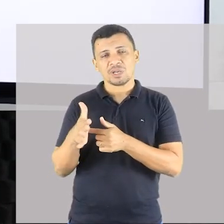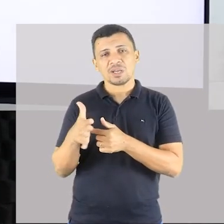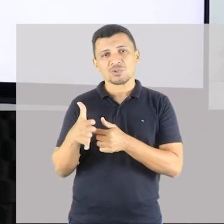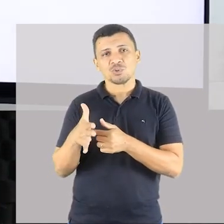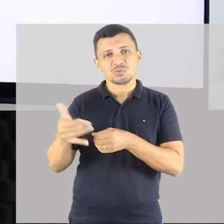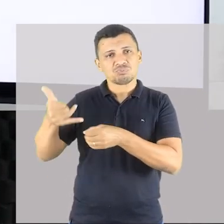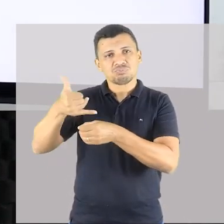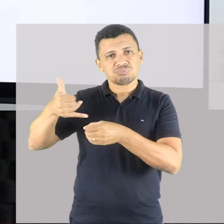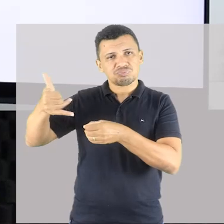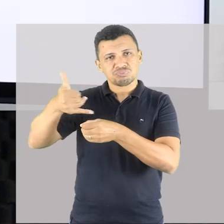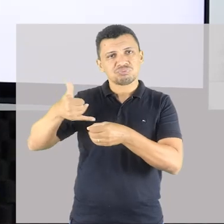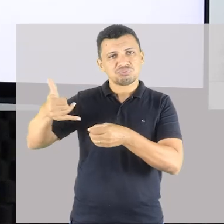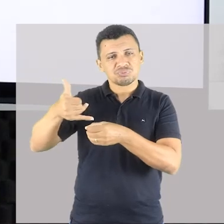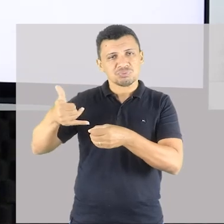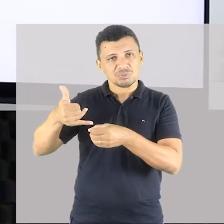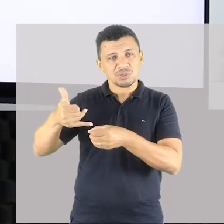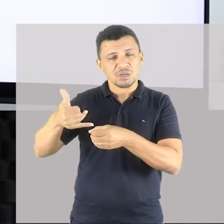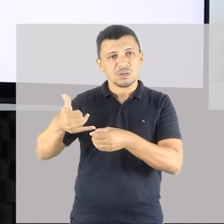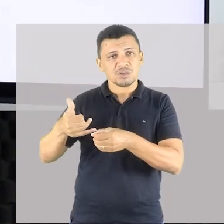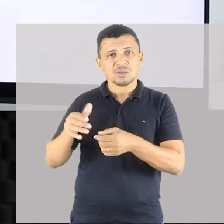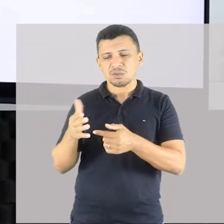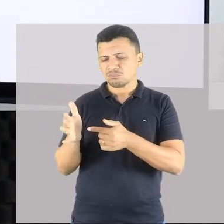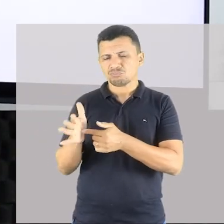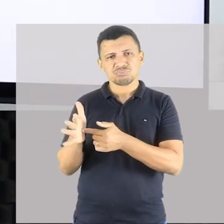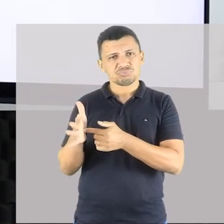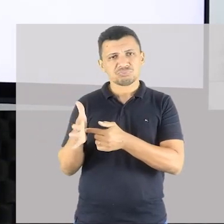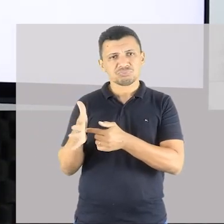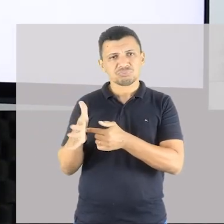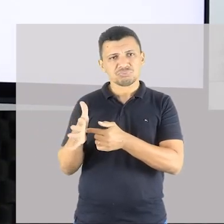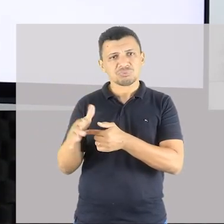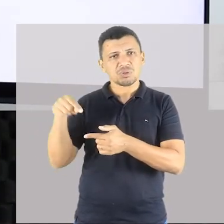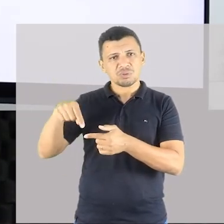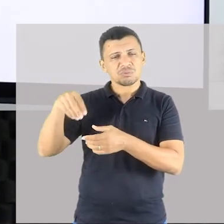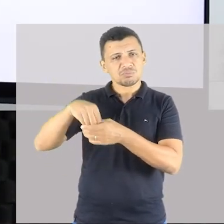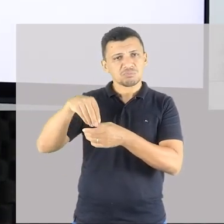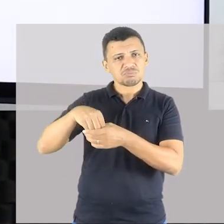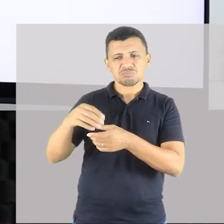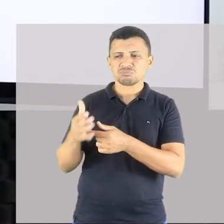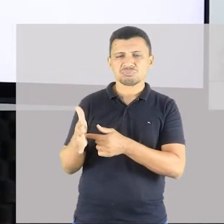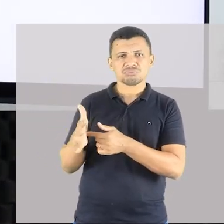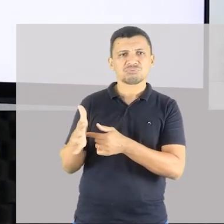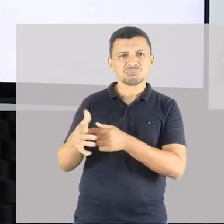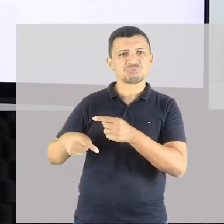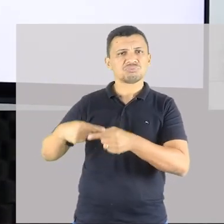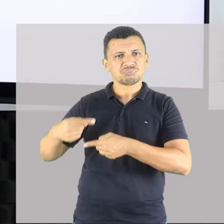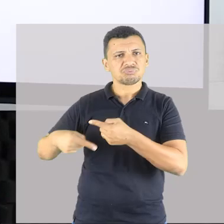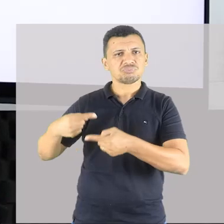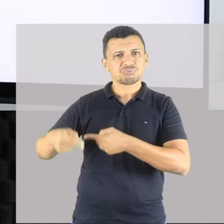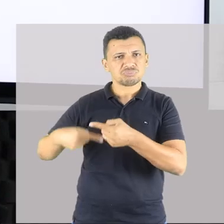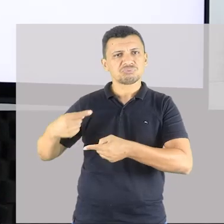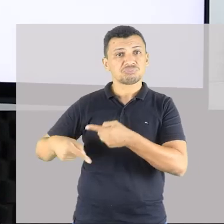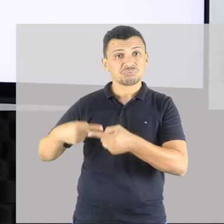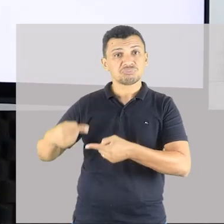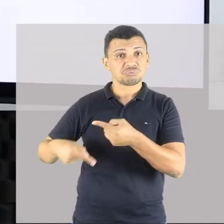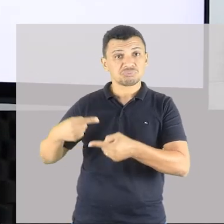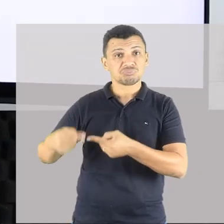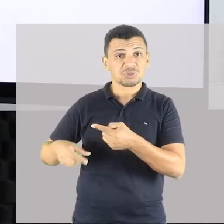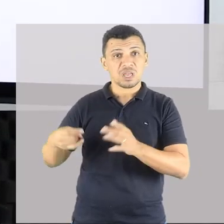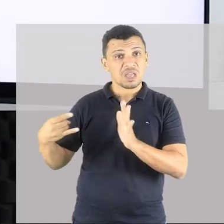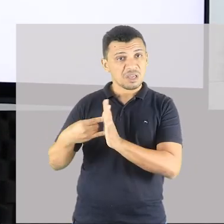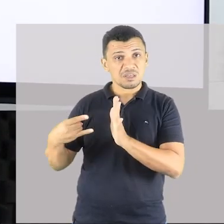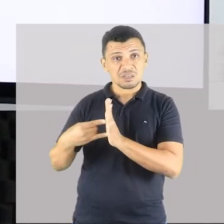Você liga lá, aí um motor de carro, um motor a combustão, vai girando ímãs gigantescos